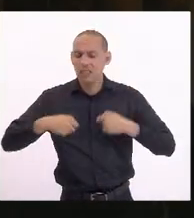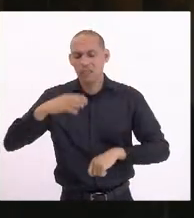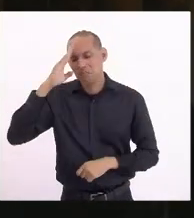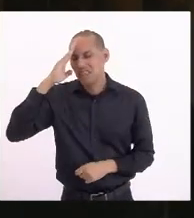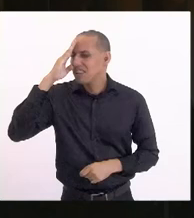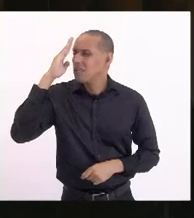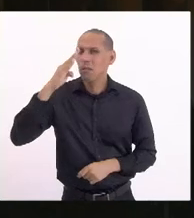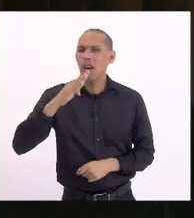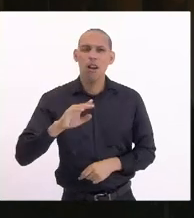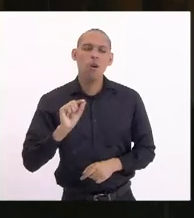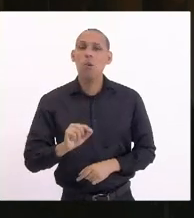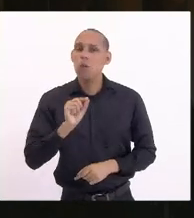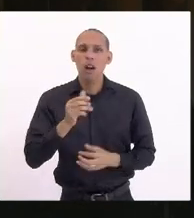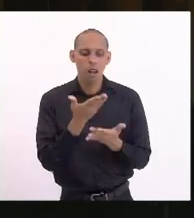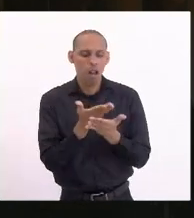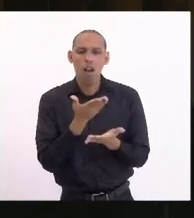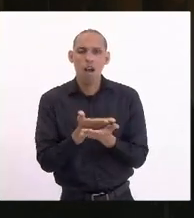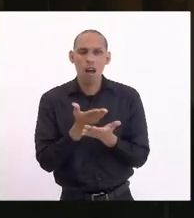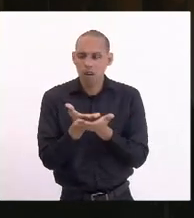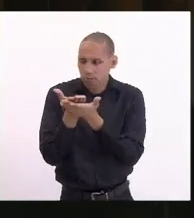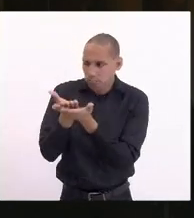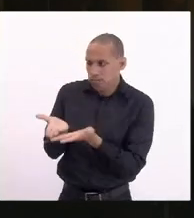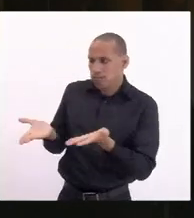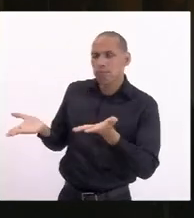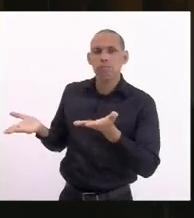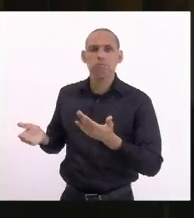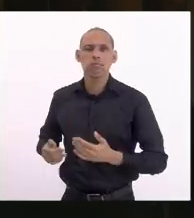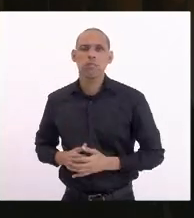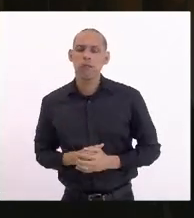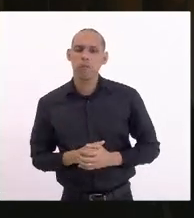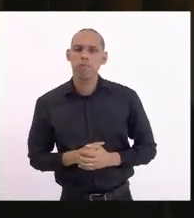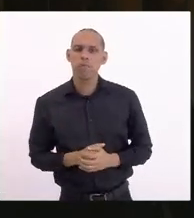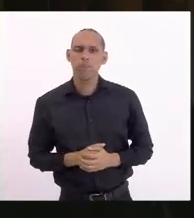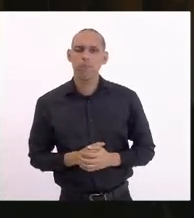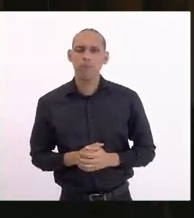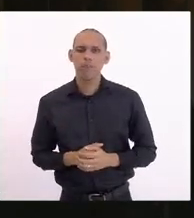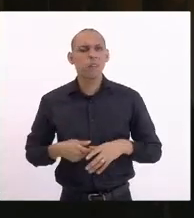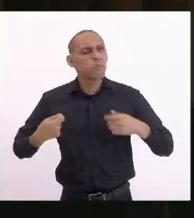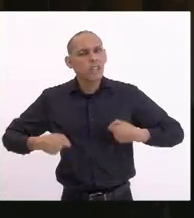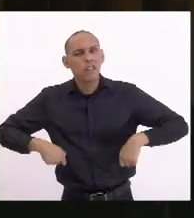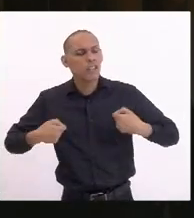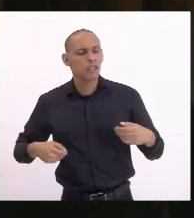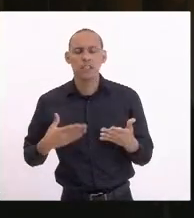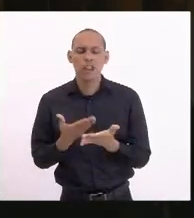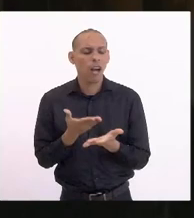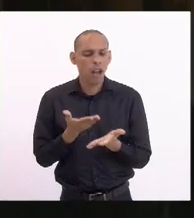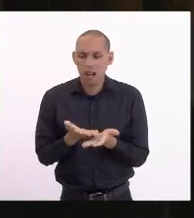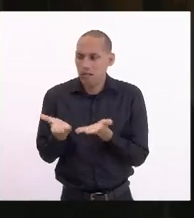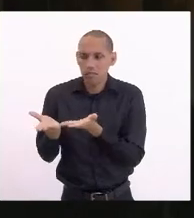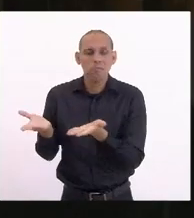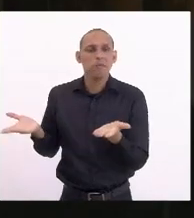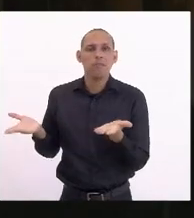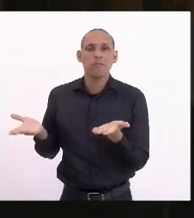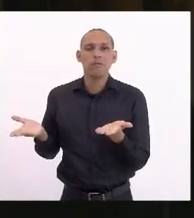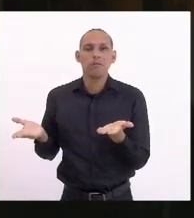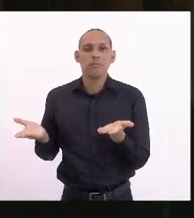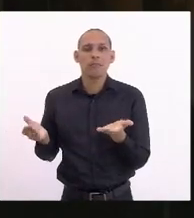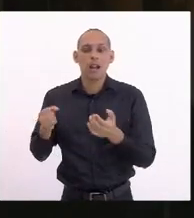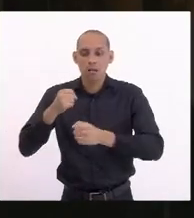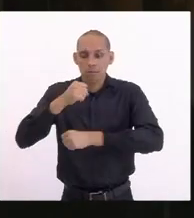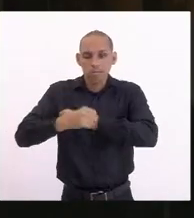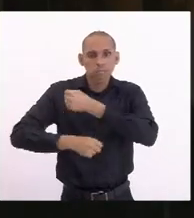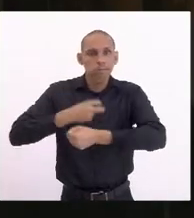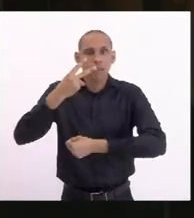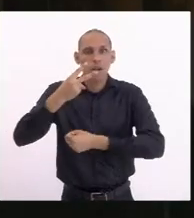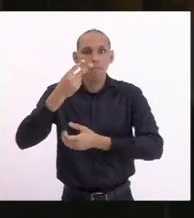fundamental que se dê aulas a essas crianças. Elas precisam das aulas. Nós já perdemos